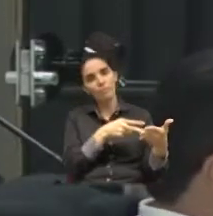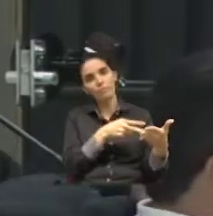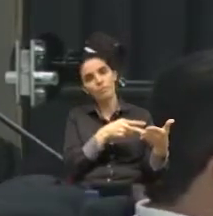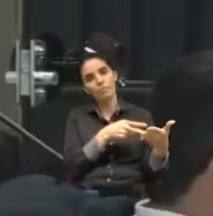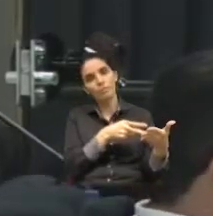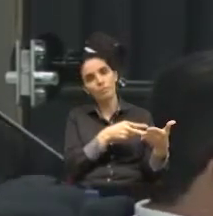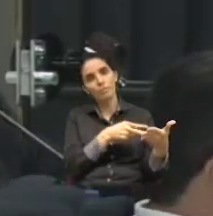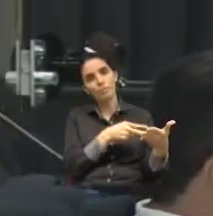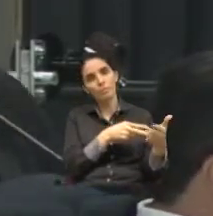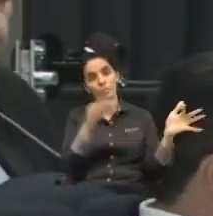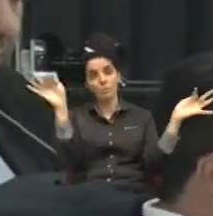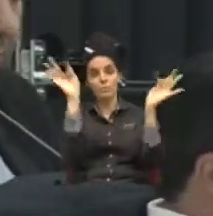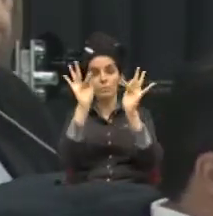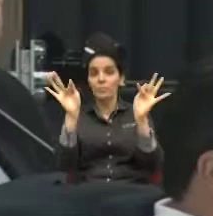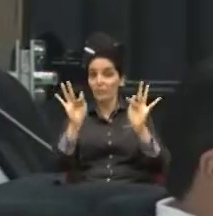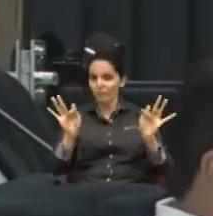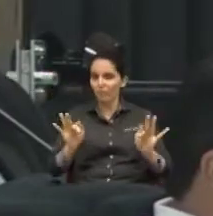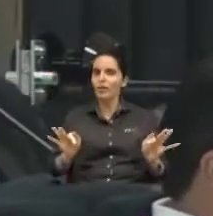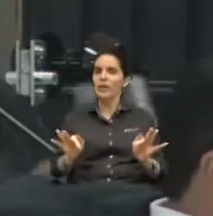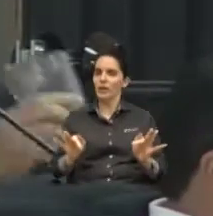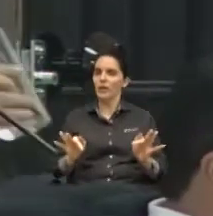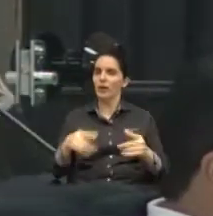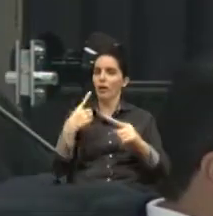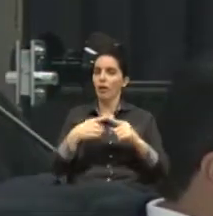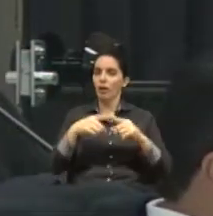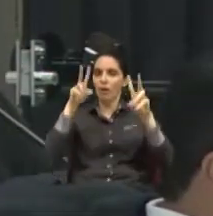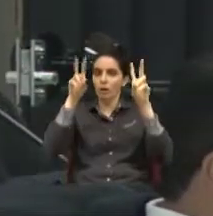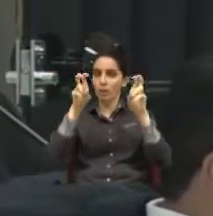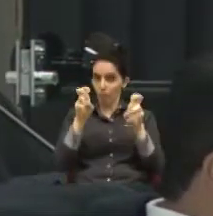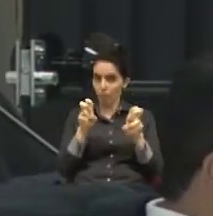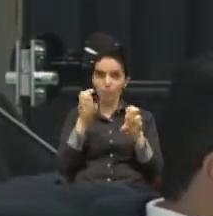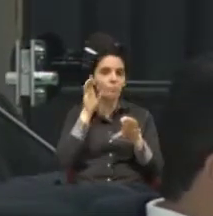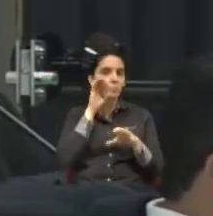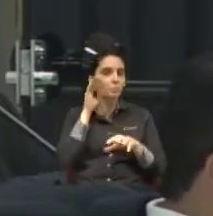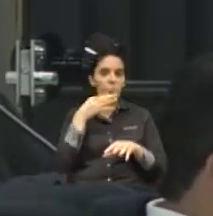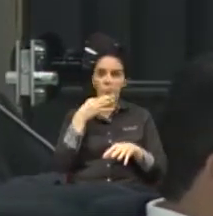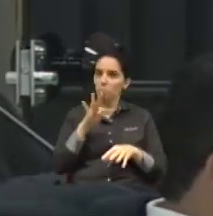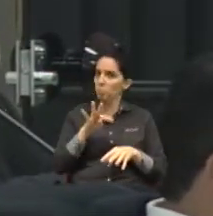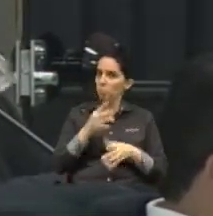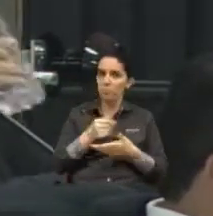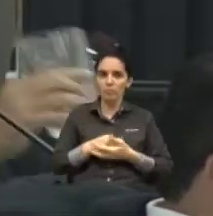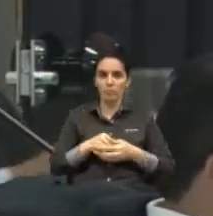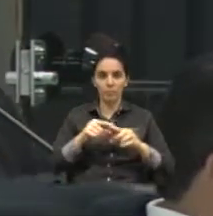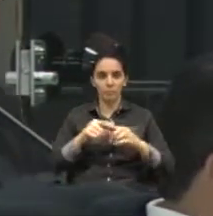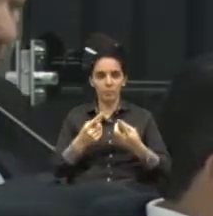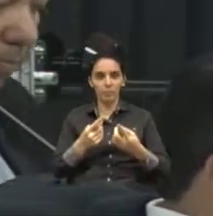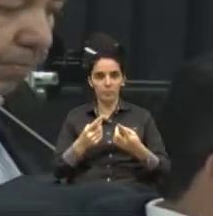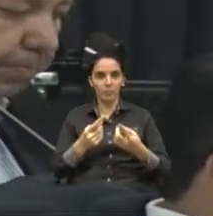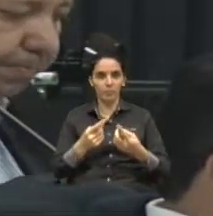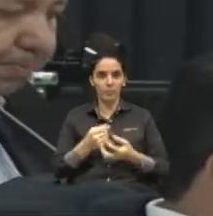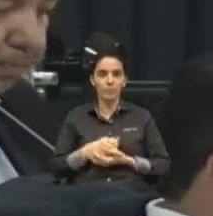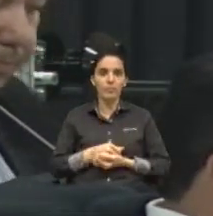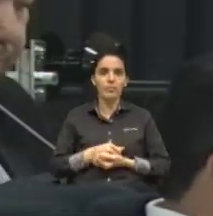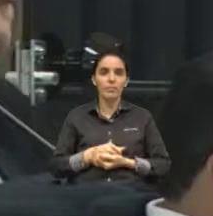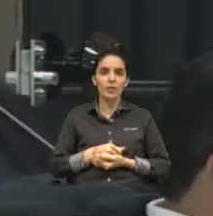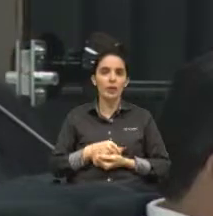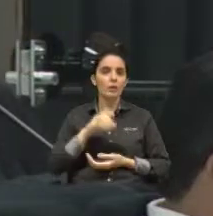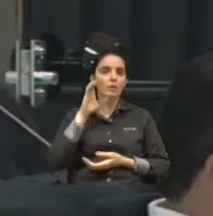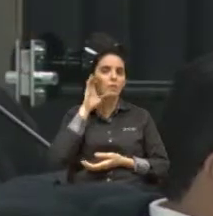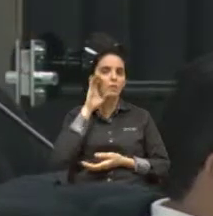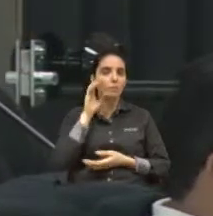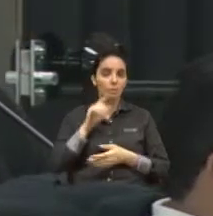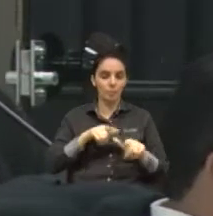eu fiquei feliz porque era um assunto que eu desconhecia. Como agora eu estou fazendo um trabalho muito forte com os jovens, eu